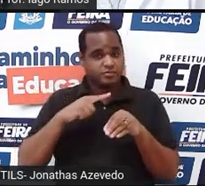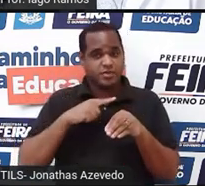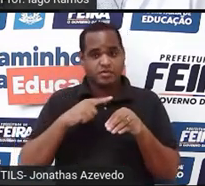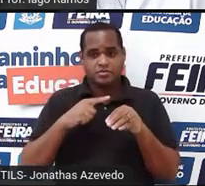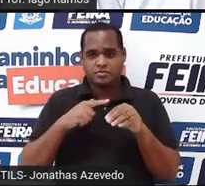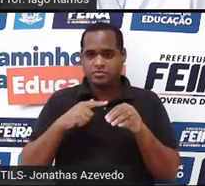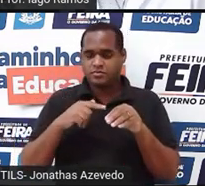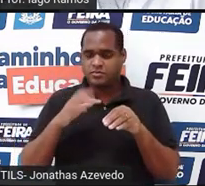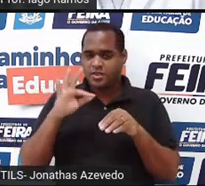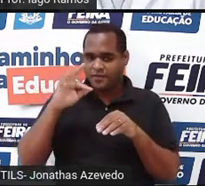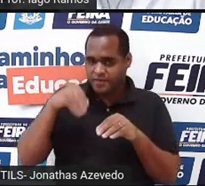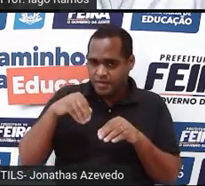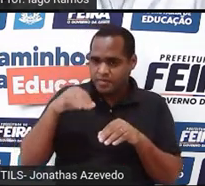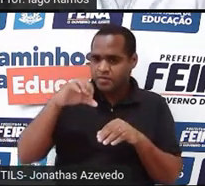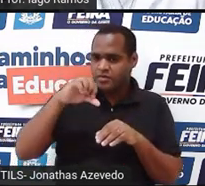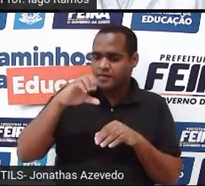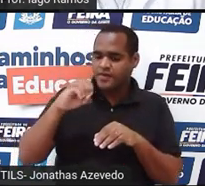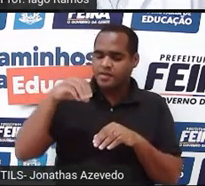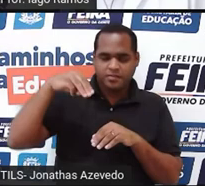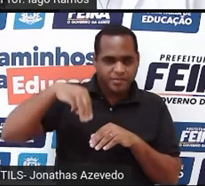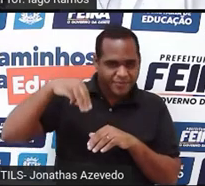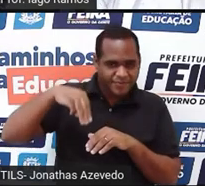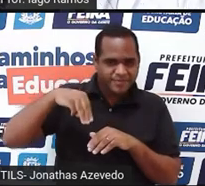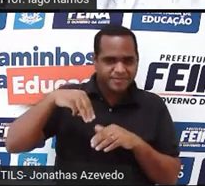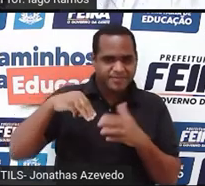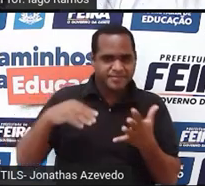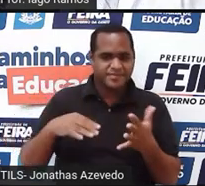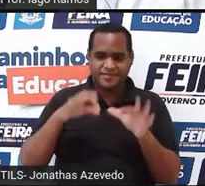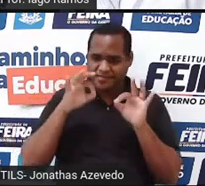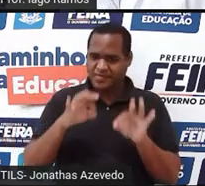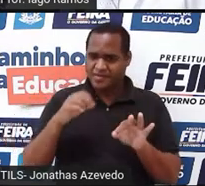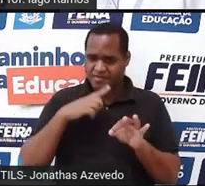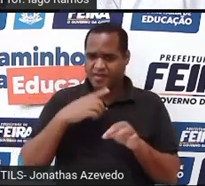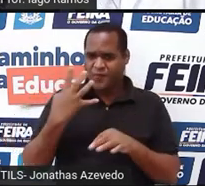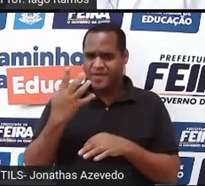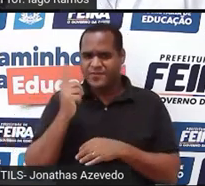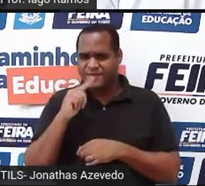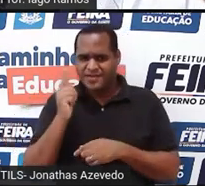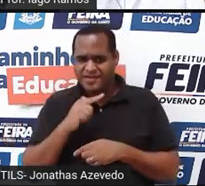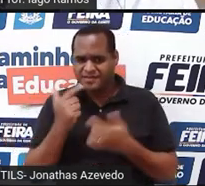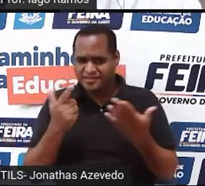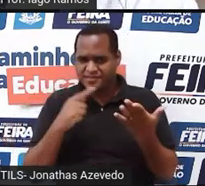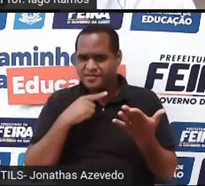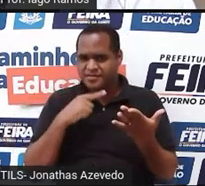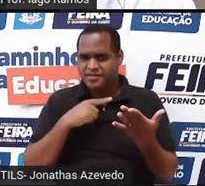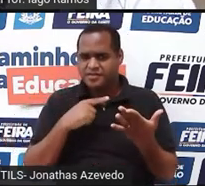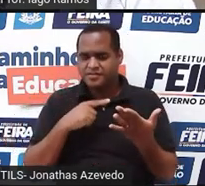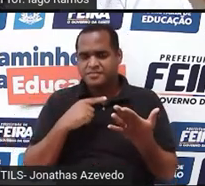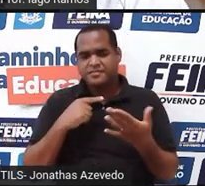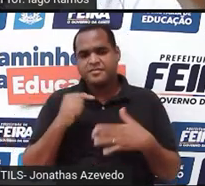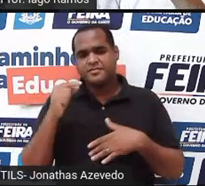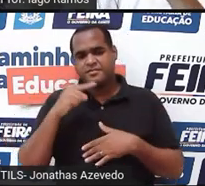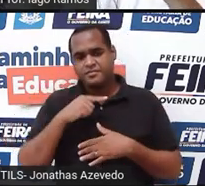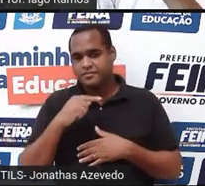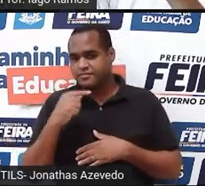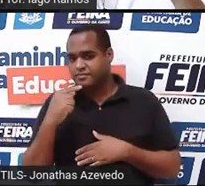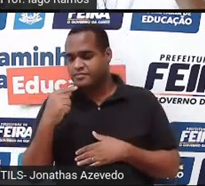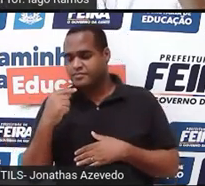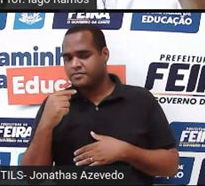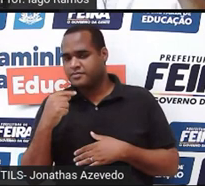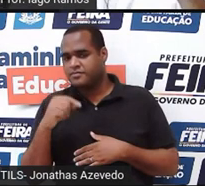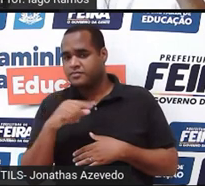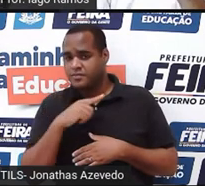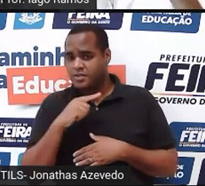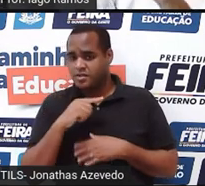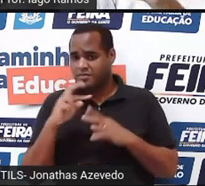tempo regulamentar ou seja aos 90 minutos vai ter quatro gols né dois gols no primeiro